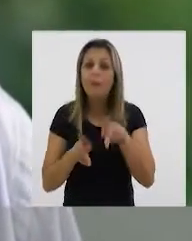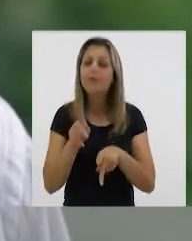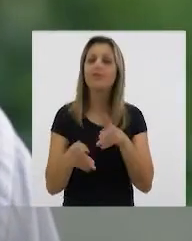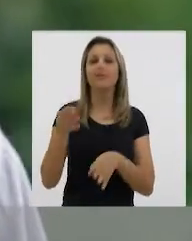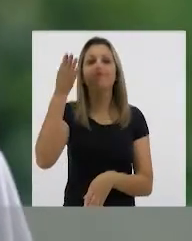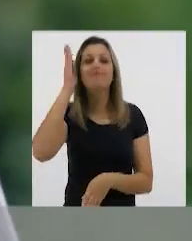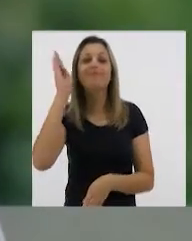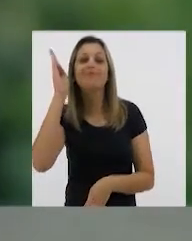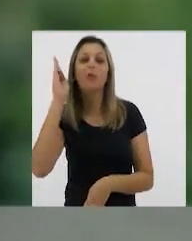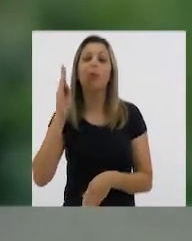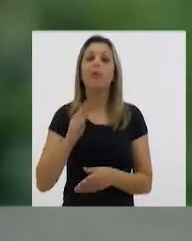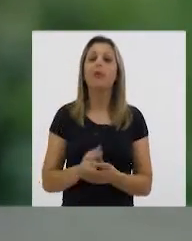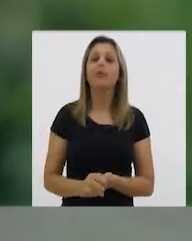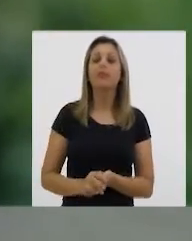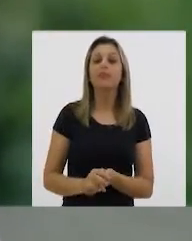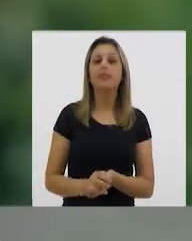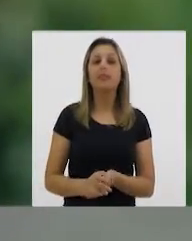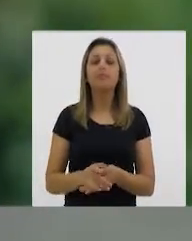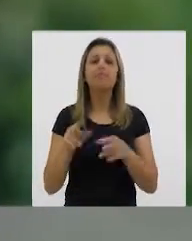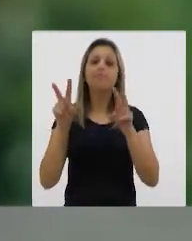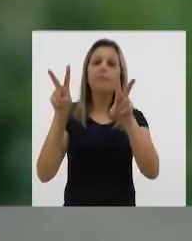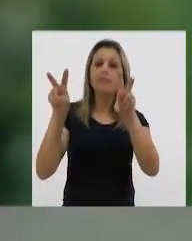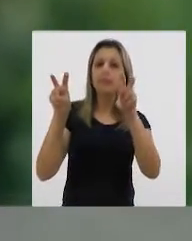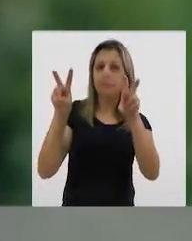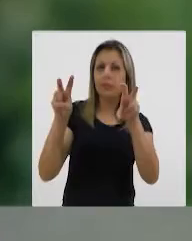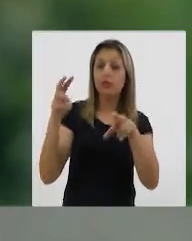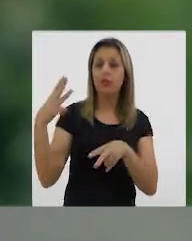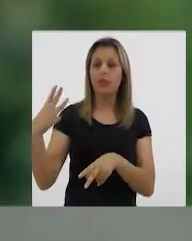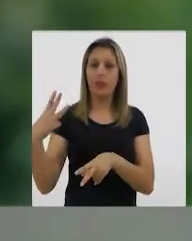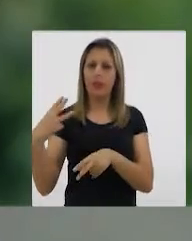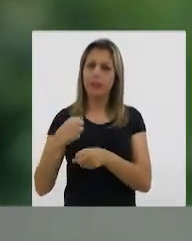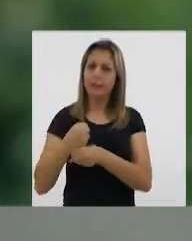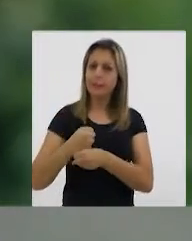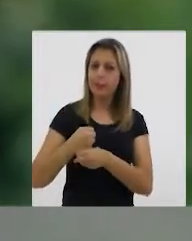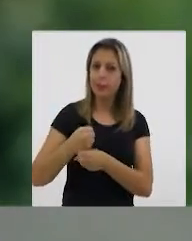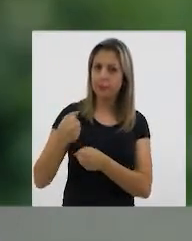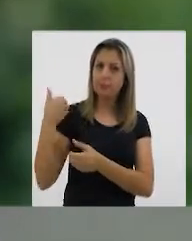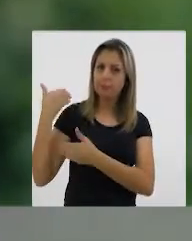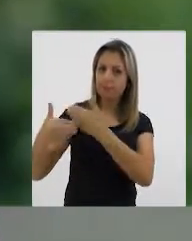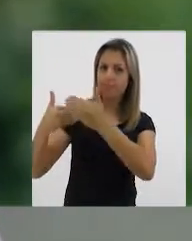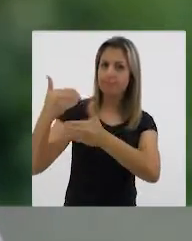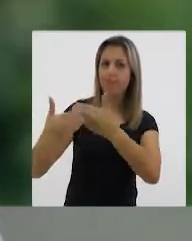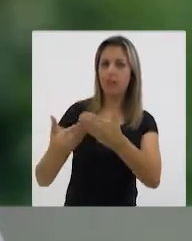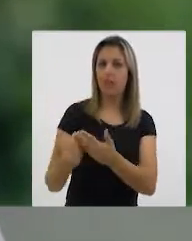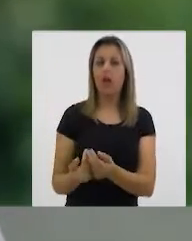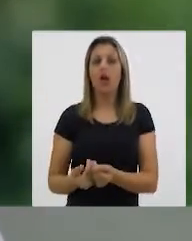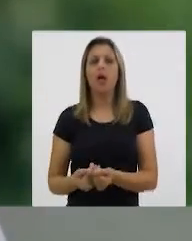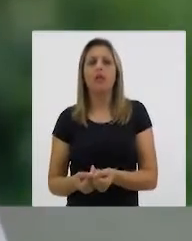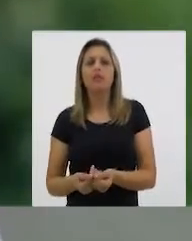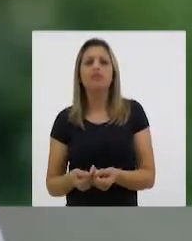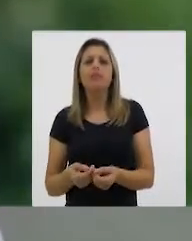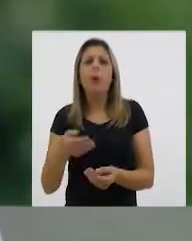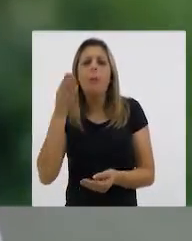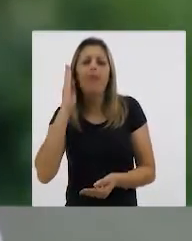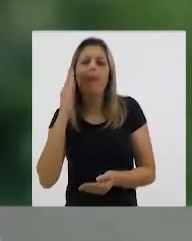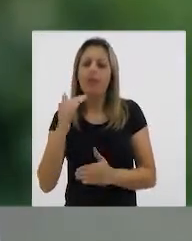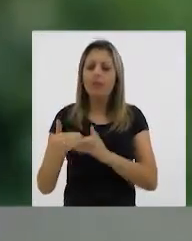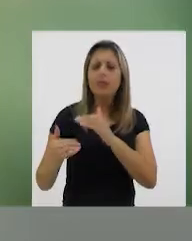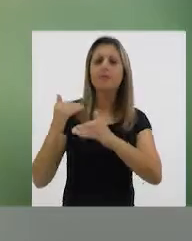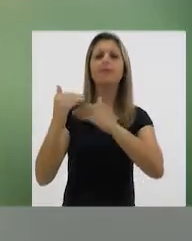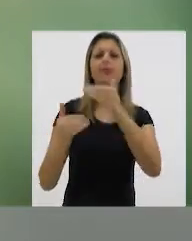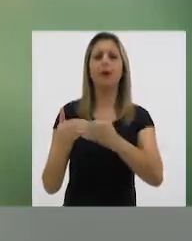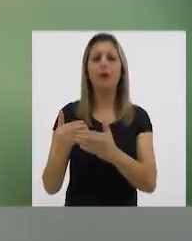O povo de Taubaté, ele teve a oportunidade, nesses últimos 3 anos, de ver a retomada da